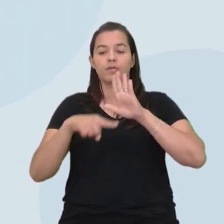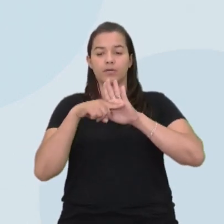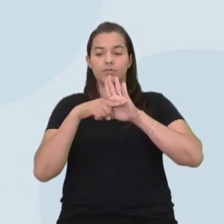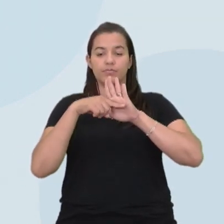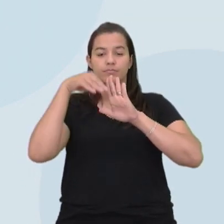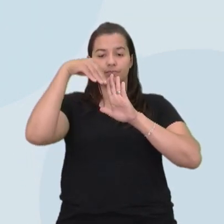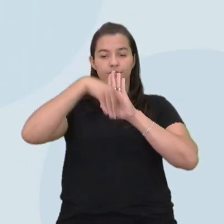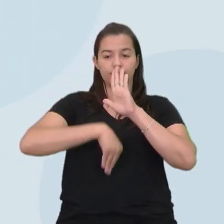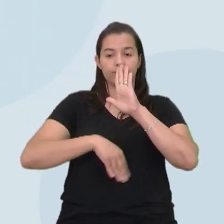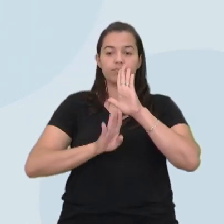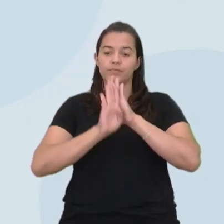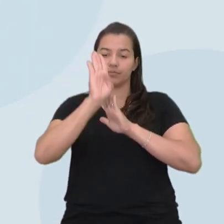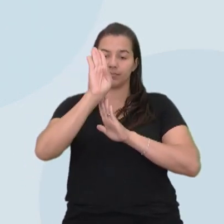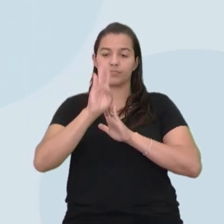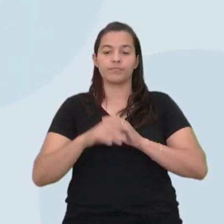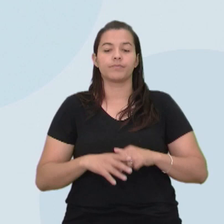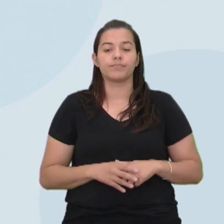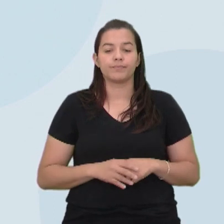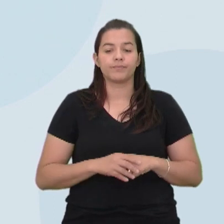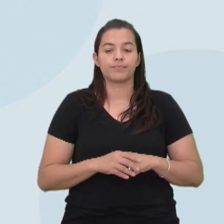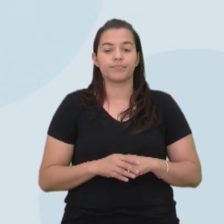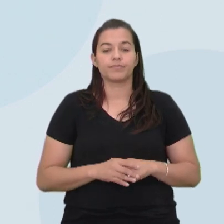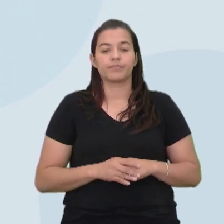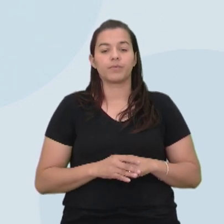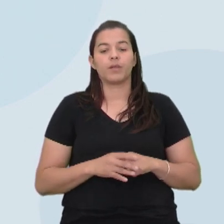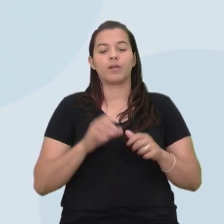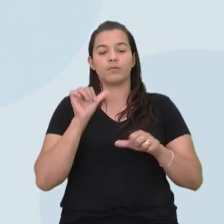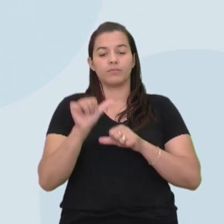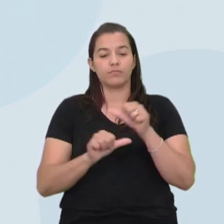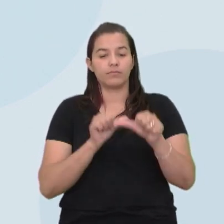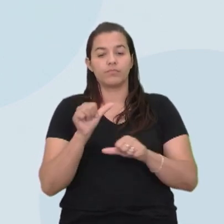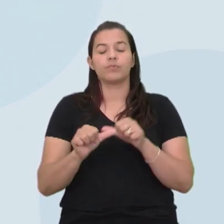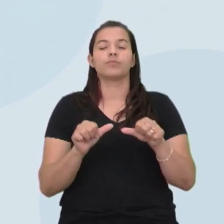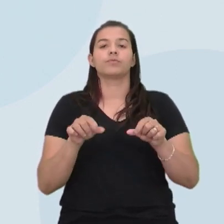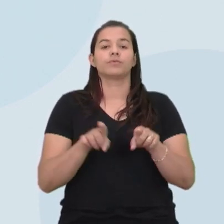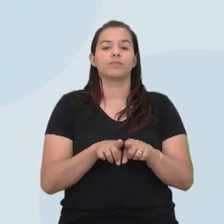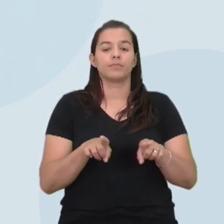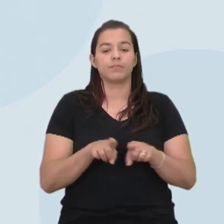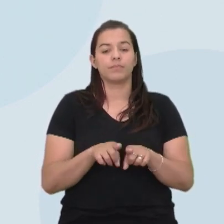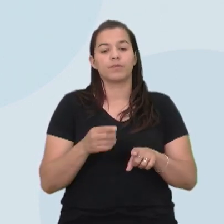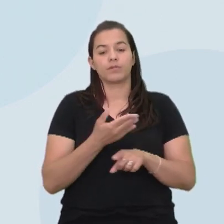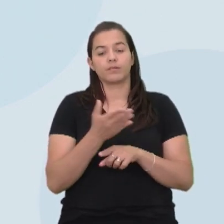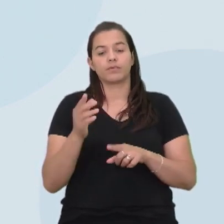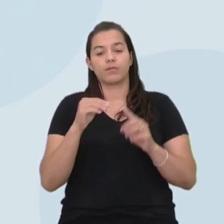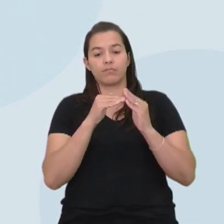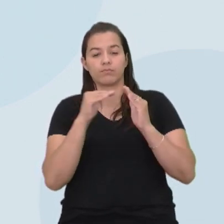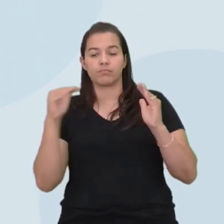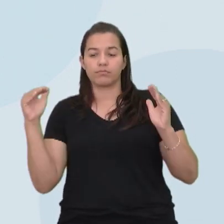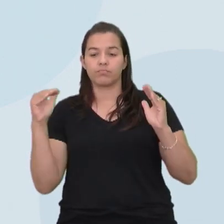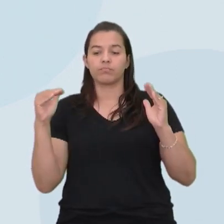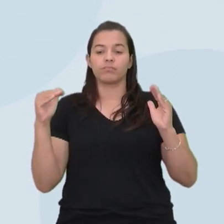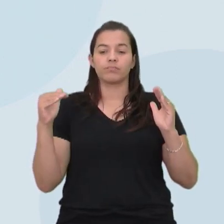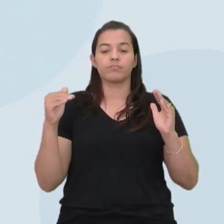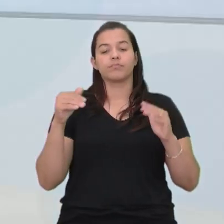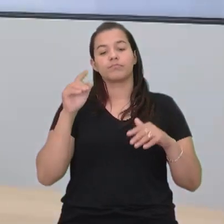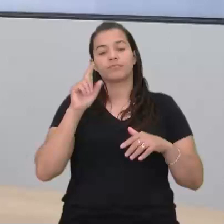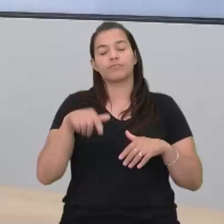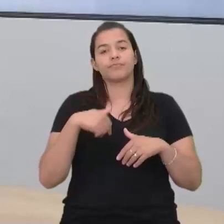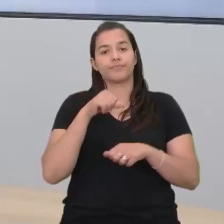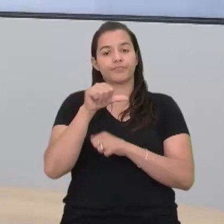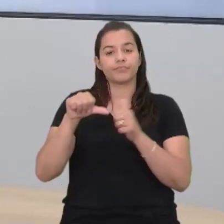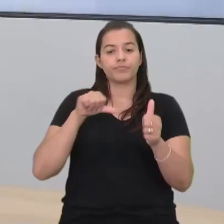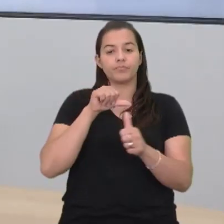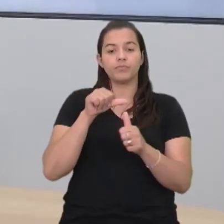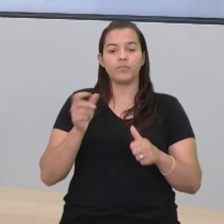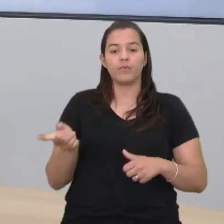descer. Tá bom. Mude x para, então você pode mudar só o valor do x, ou seja, na horizontal. Você pode fazer o seu bonequinho simplesmente mudar de